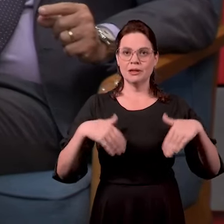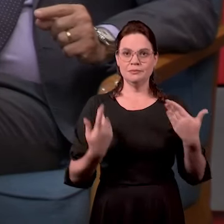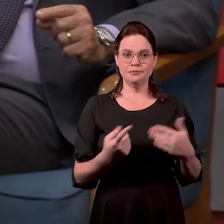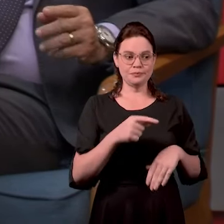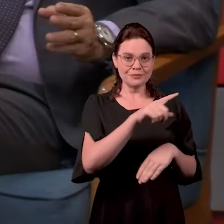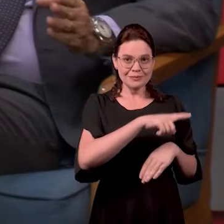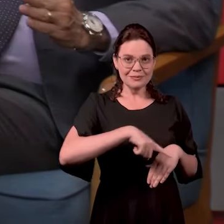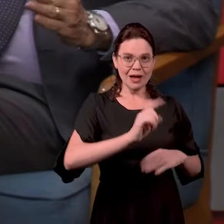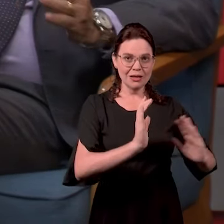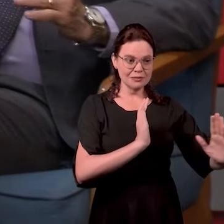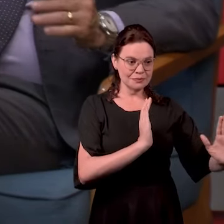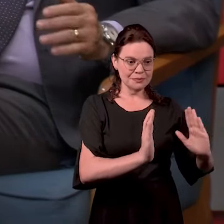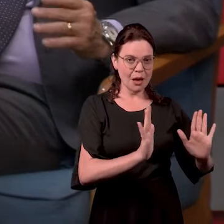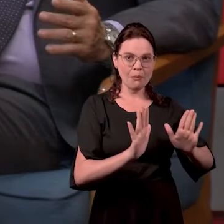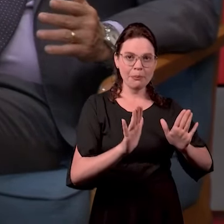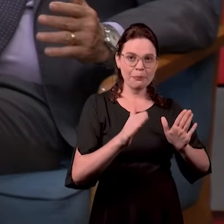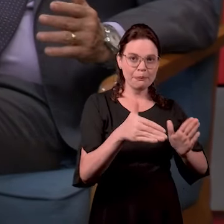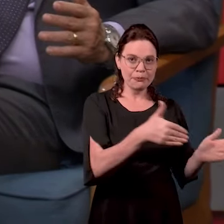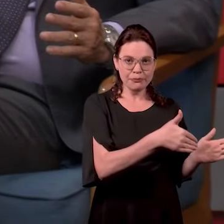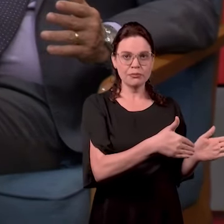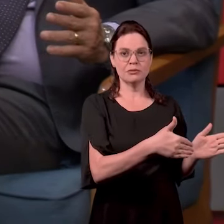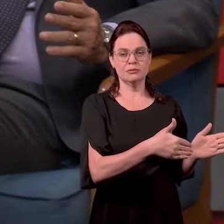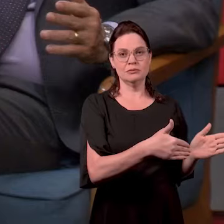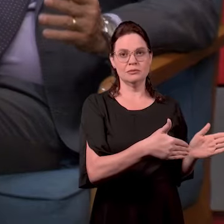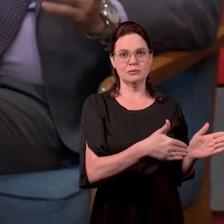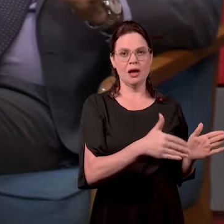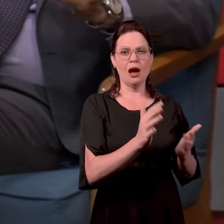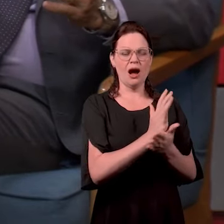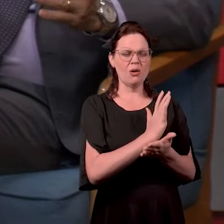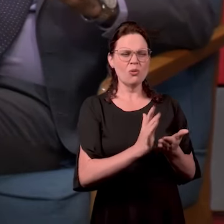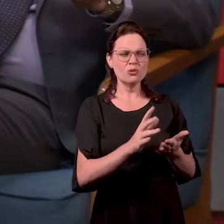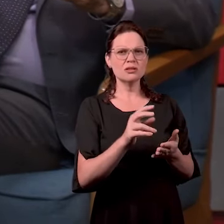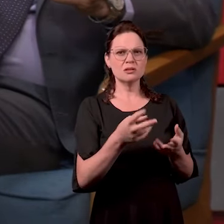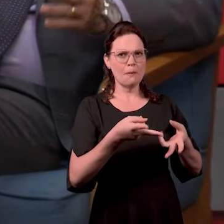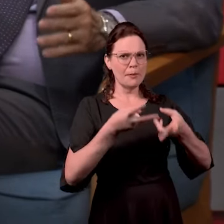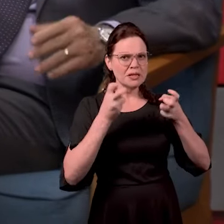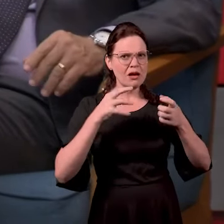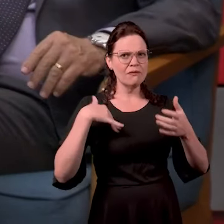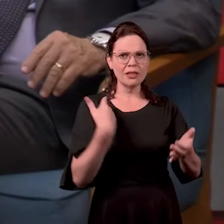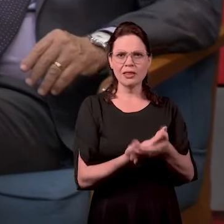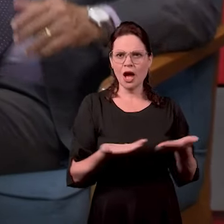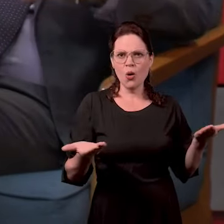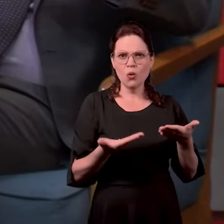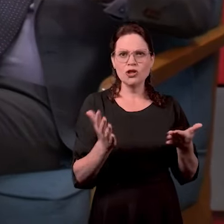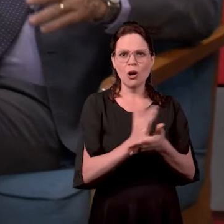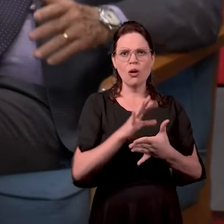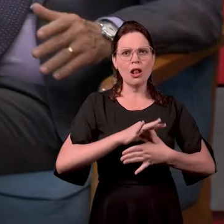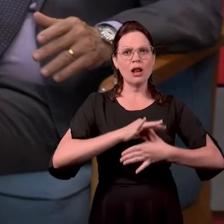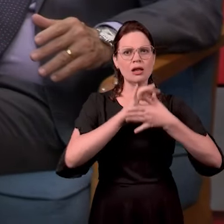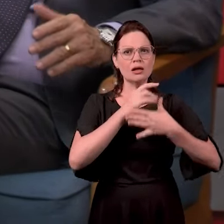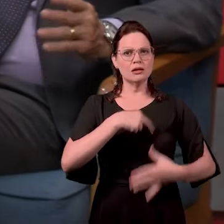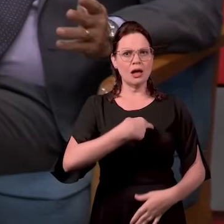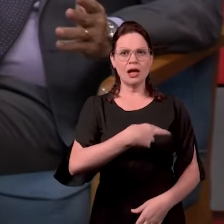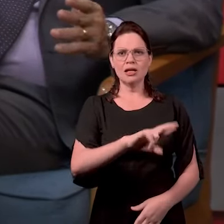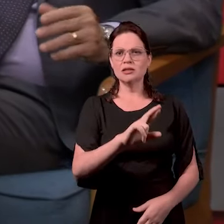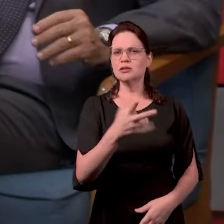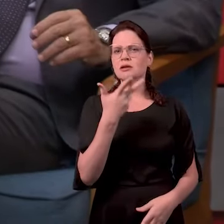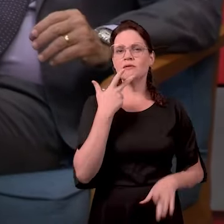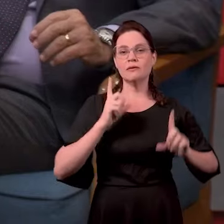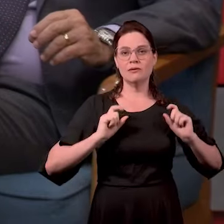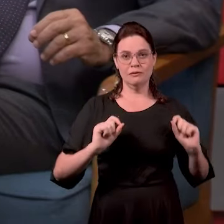Esses mesmos que se desviaram dizem, e você vê alguns religiosos, líderes religiosos